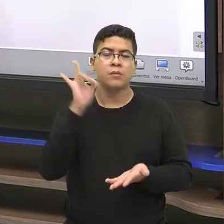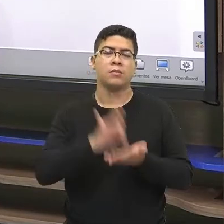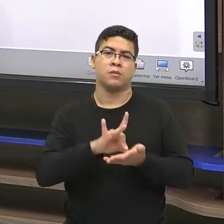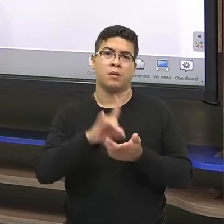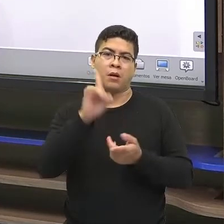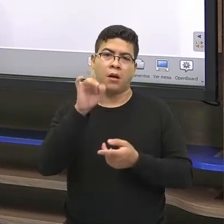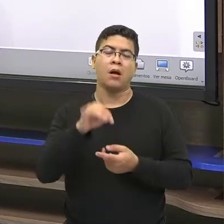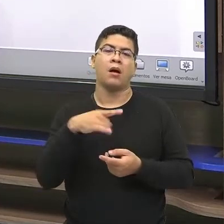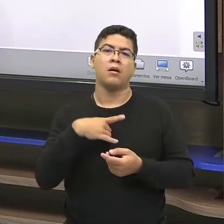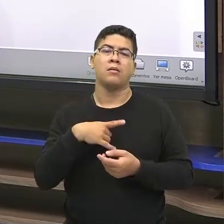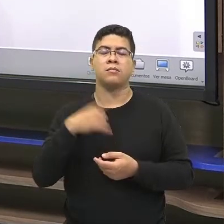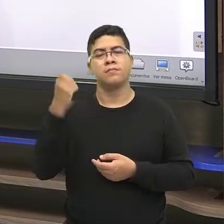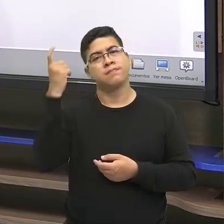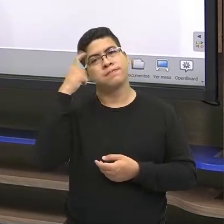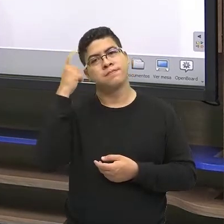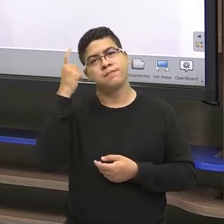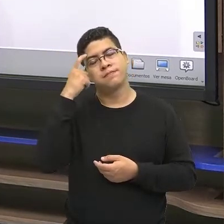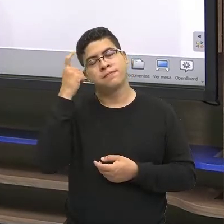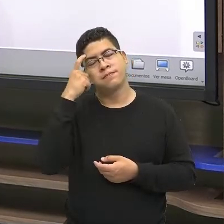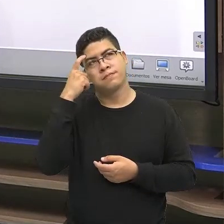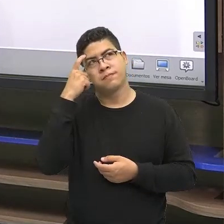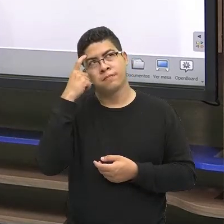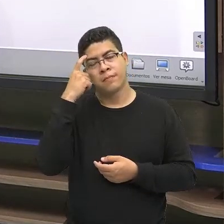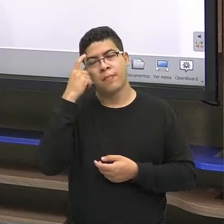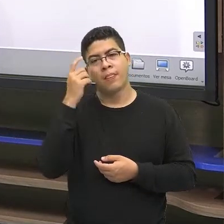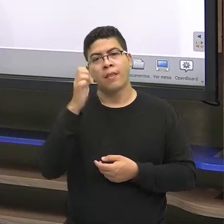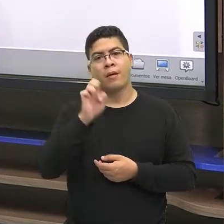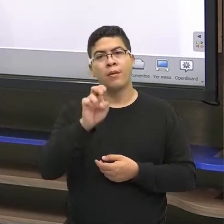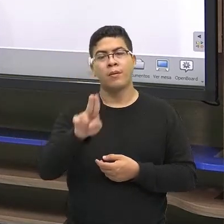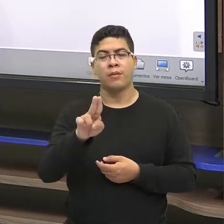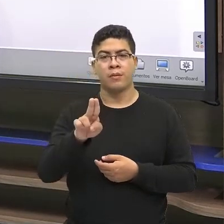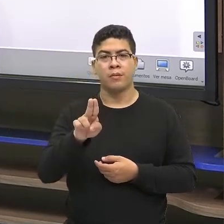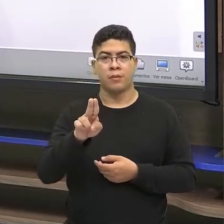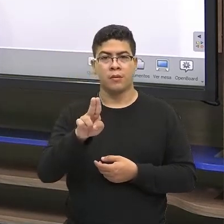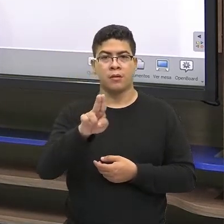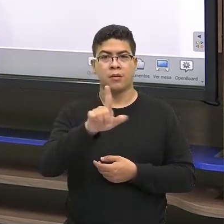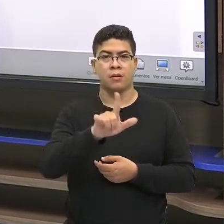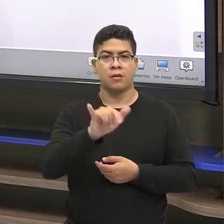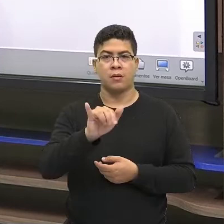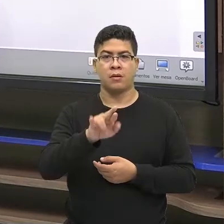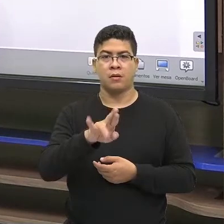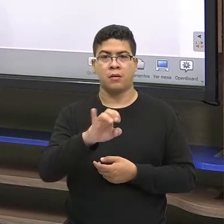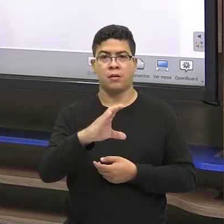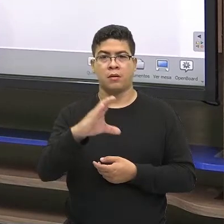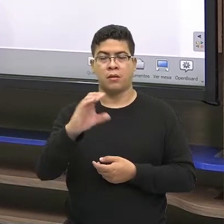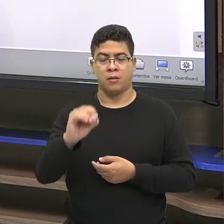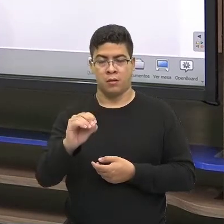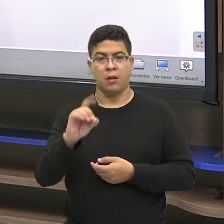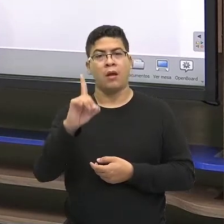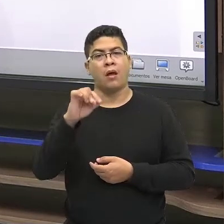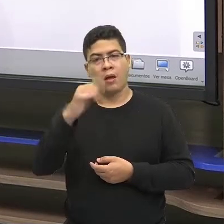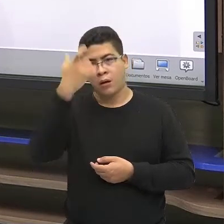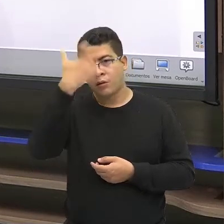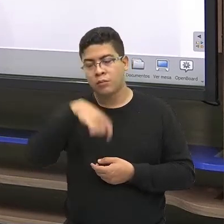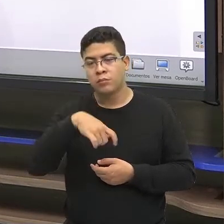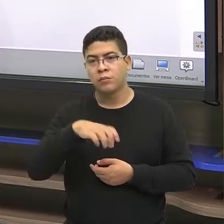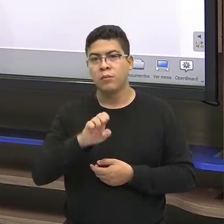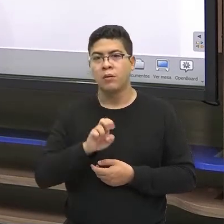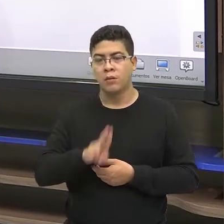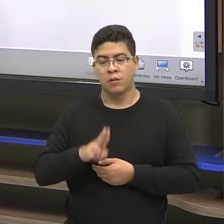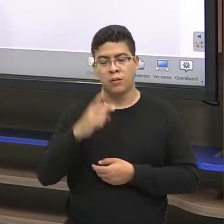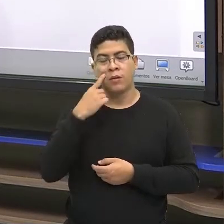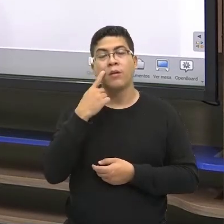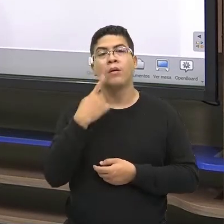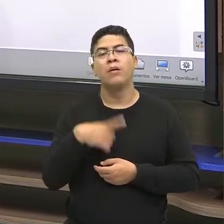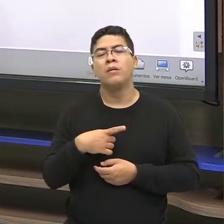ele pensava muito isso. O eu lírico, que era quem falava, ele sempre estava